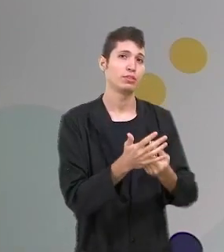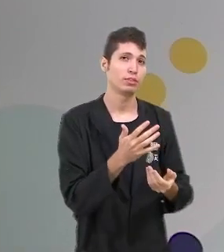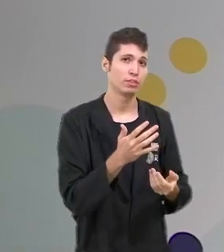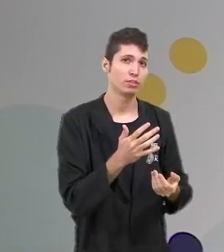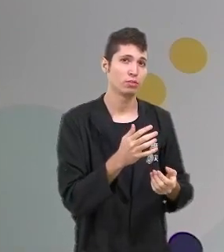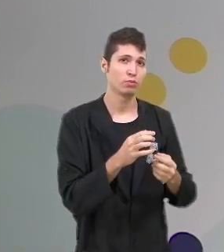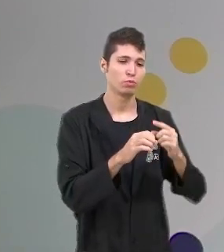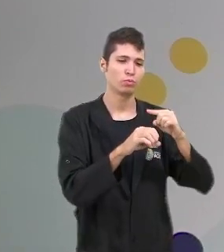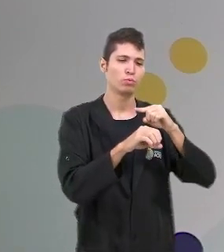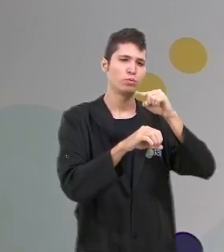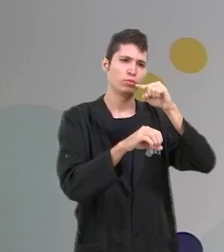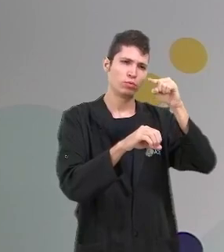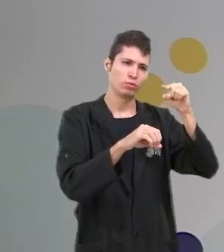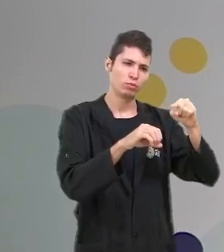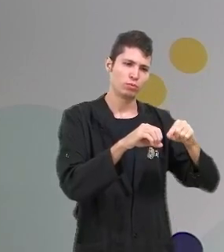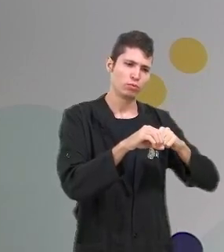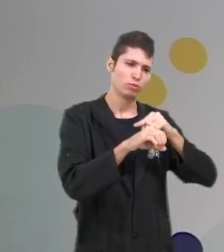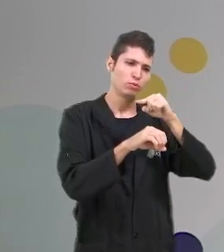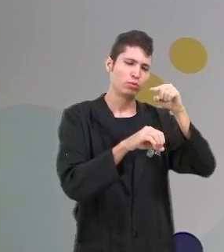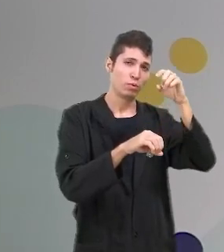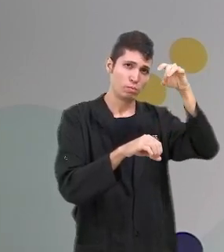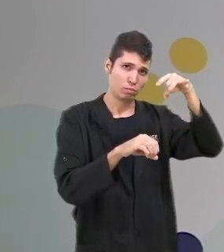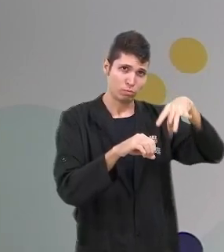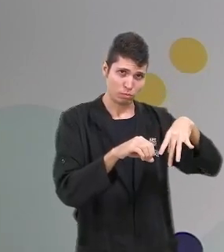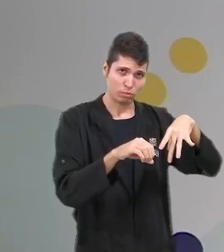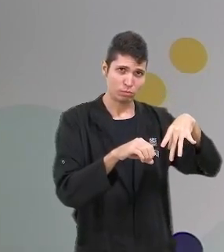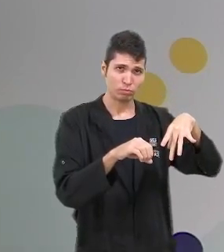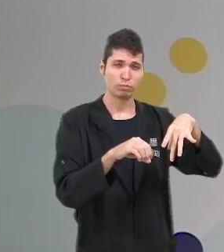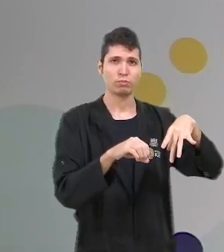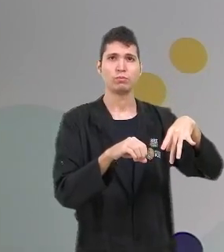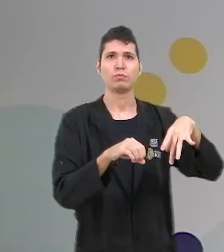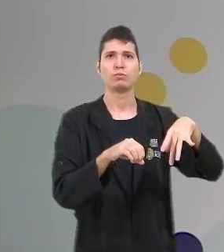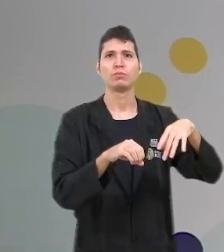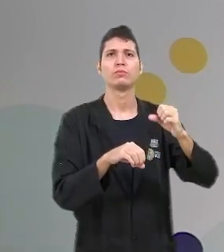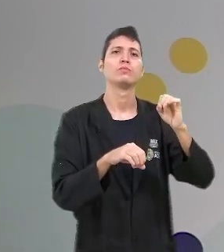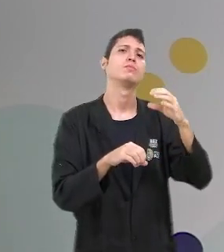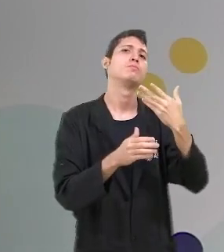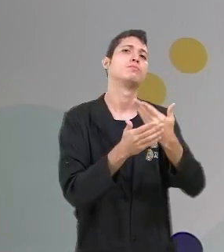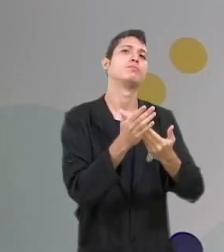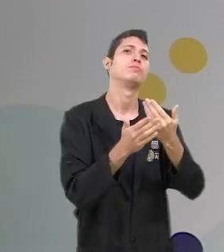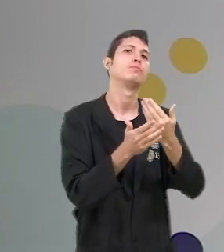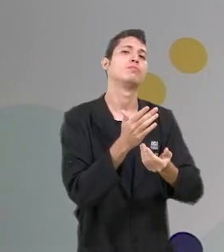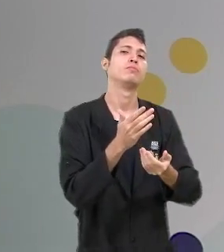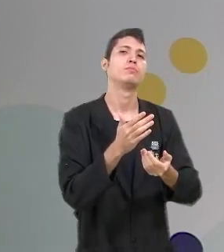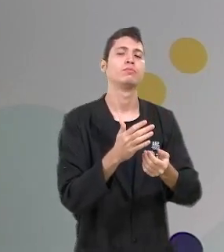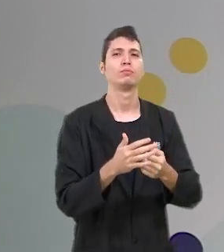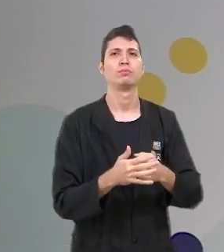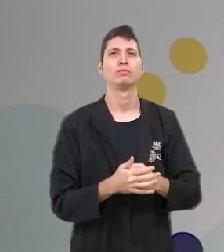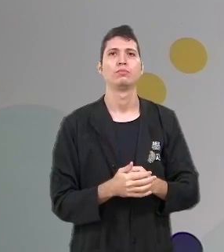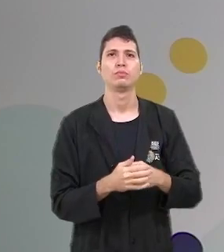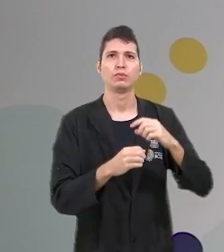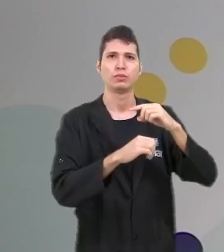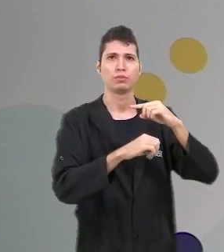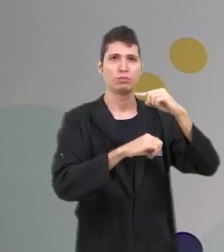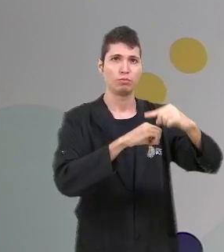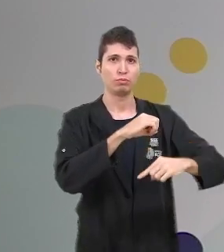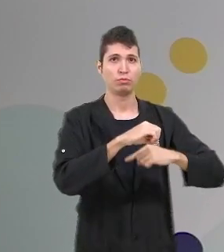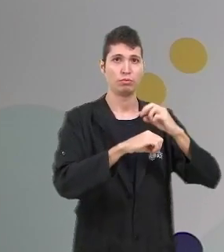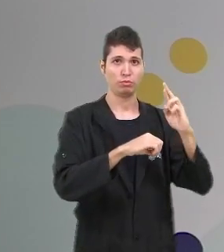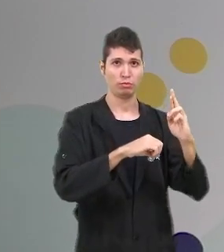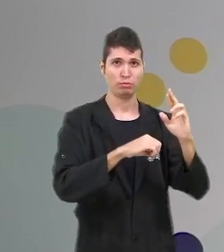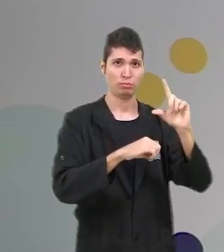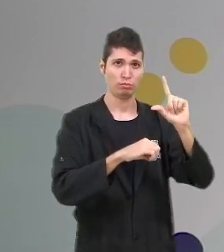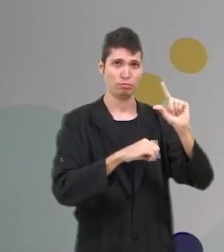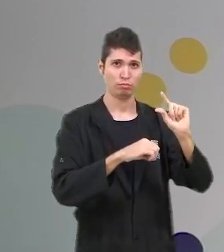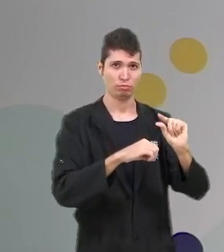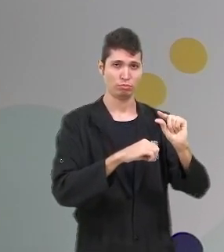últimas camadas. Se ele está perdendo as suas últimas camadas, ele está ficando aí com um raio menor. E de acordo